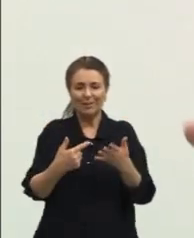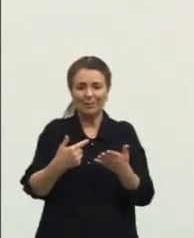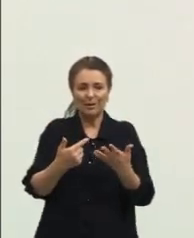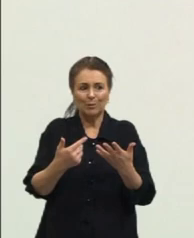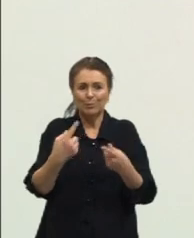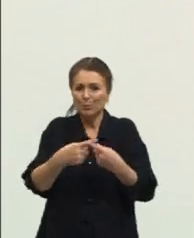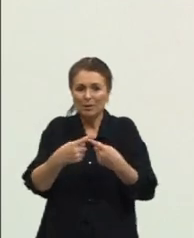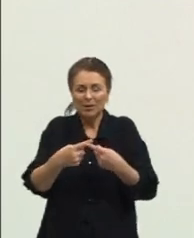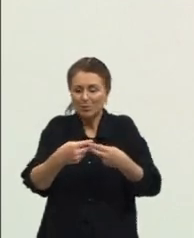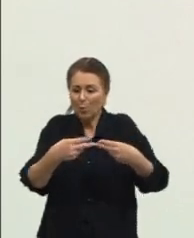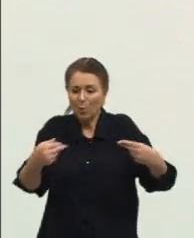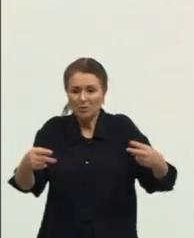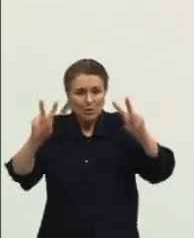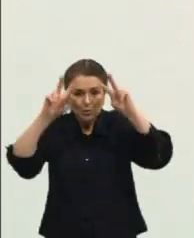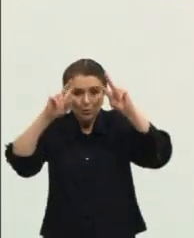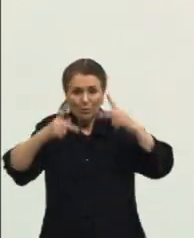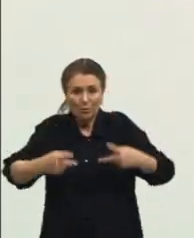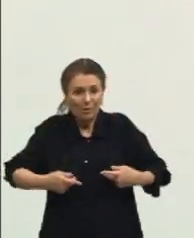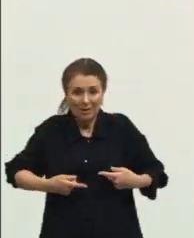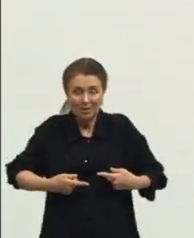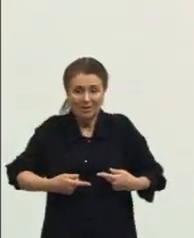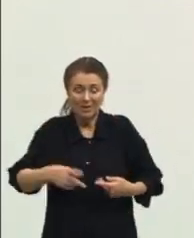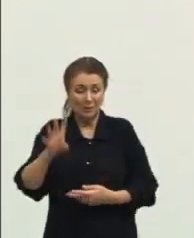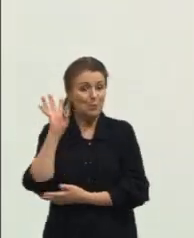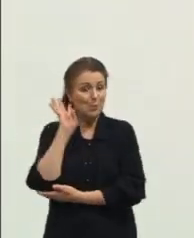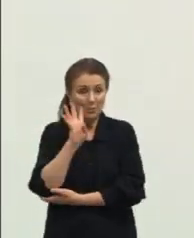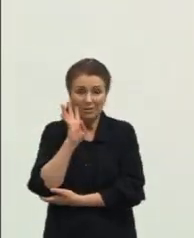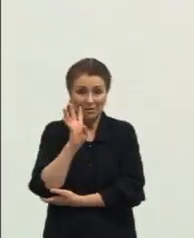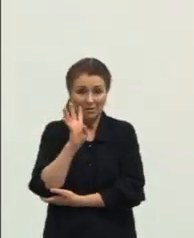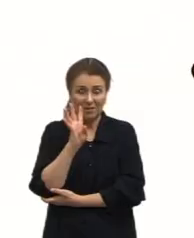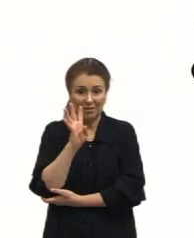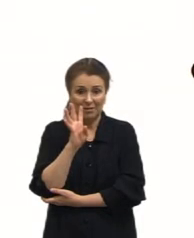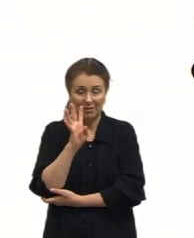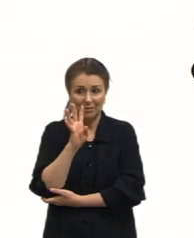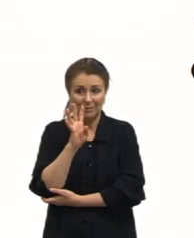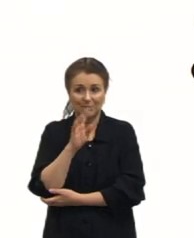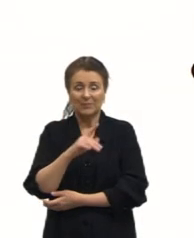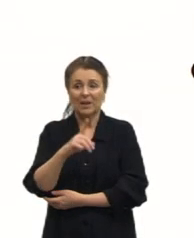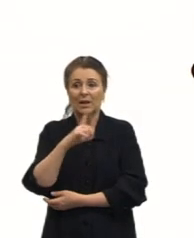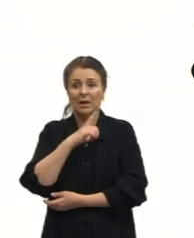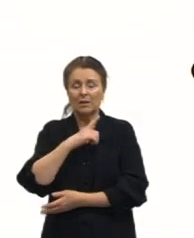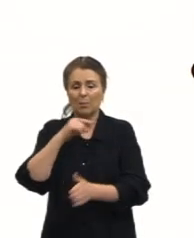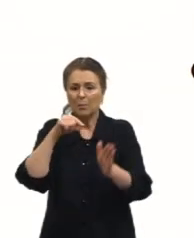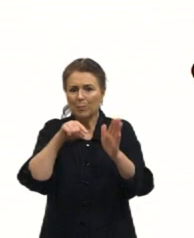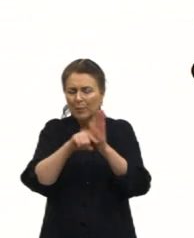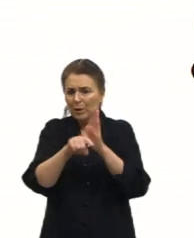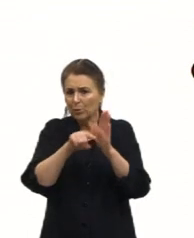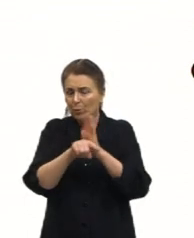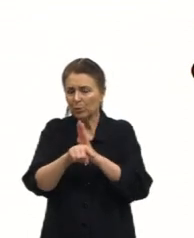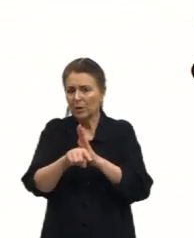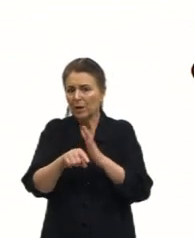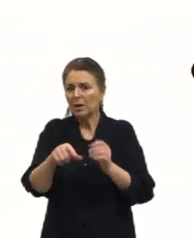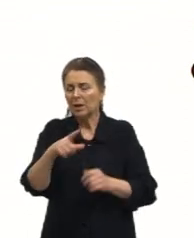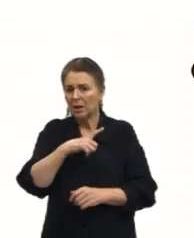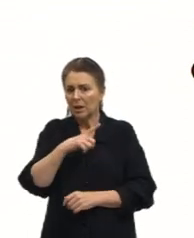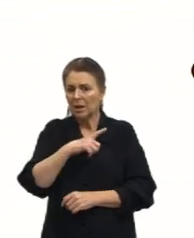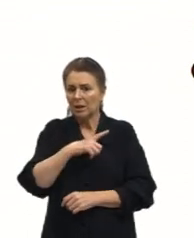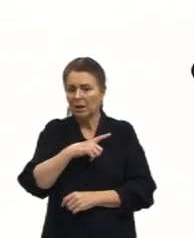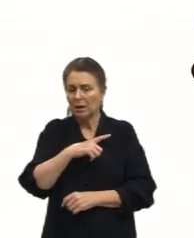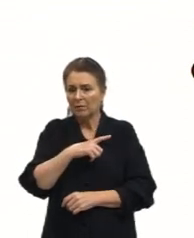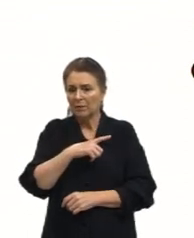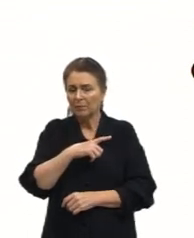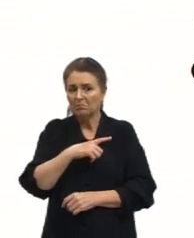humana né que é fantástico pode passar pode passar então ali Tu tem uma que nós vimos e também muito raro